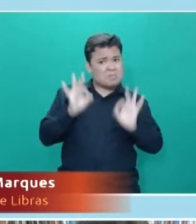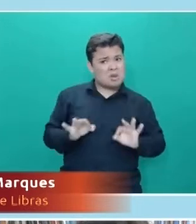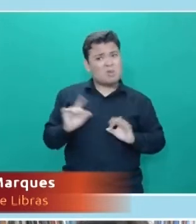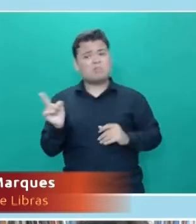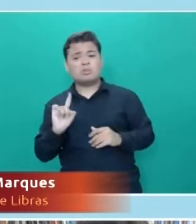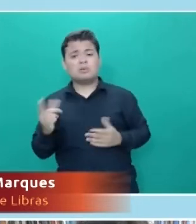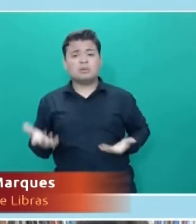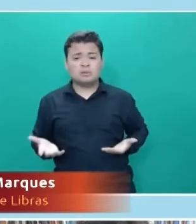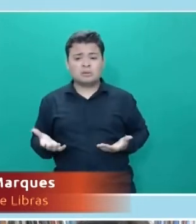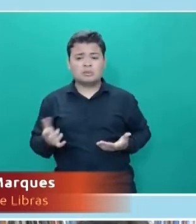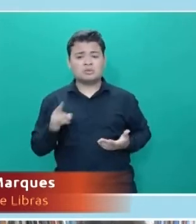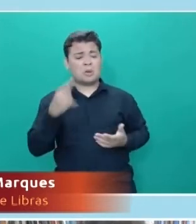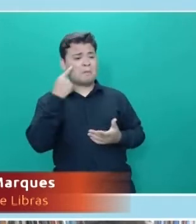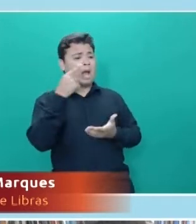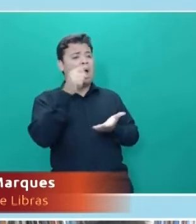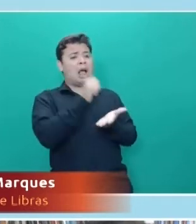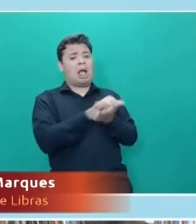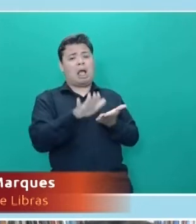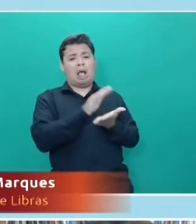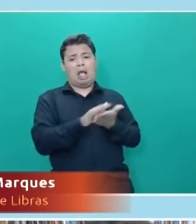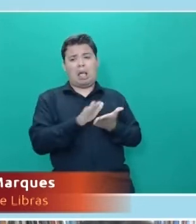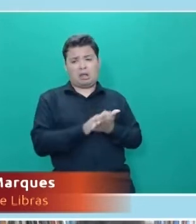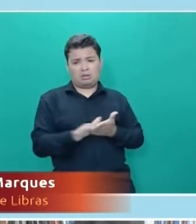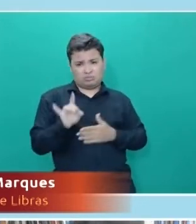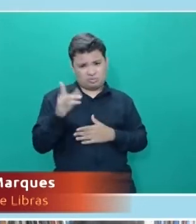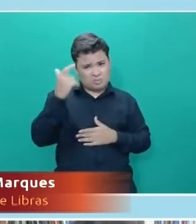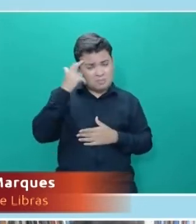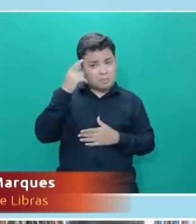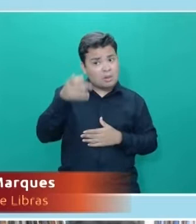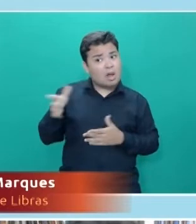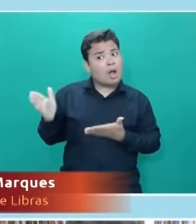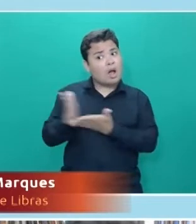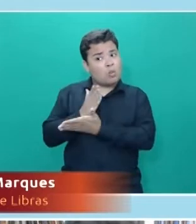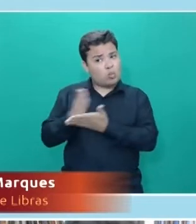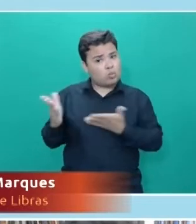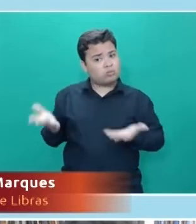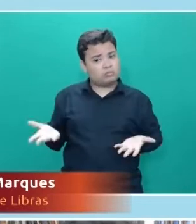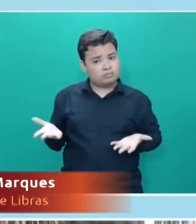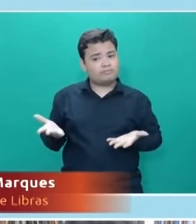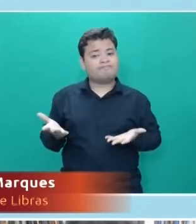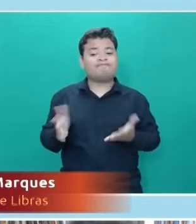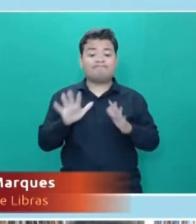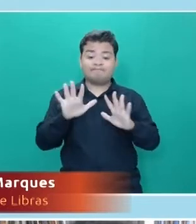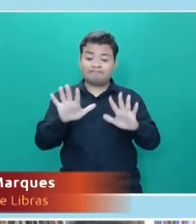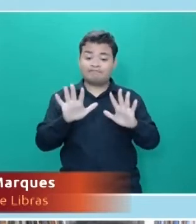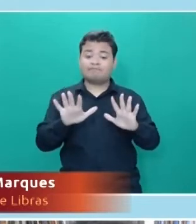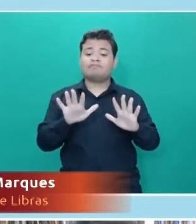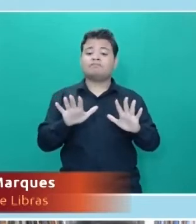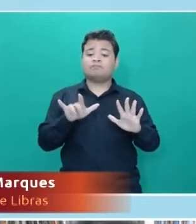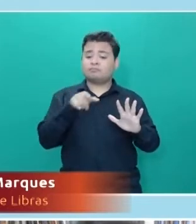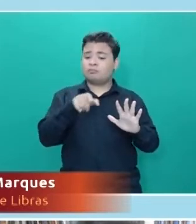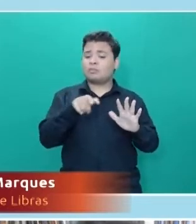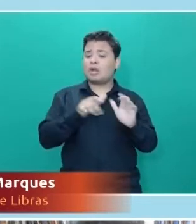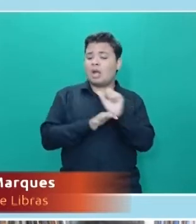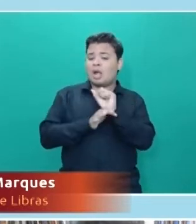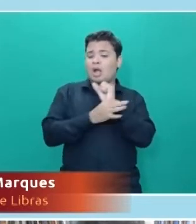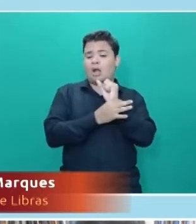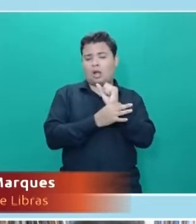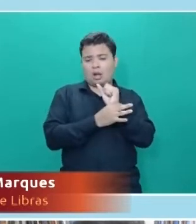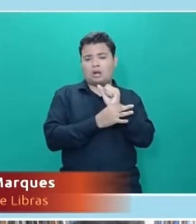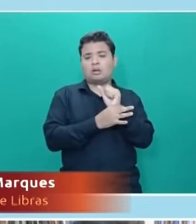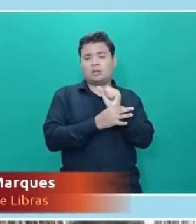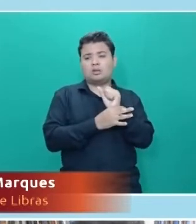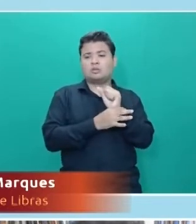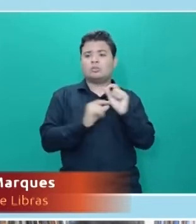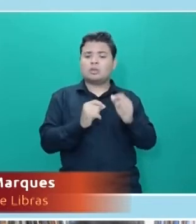somente como uma despesa, mas como algo que garante, como o professor bem trouxe, políticas de distribuição de